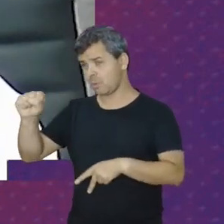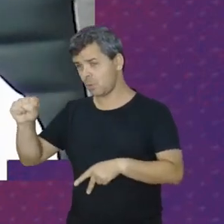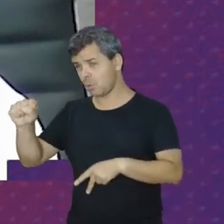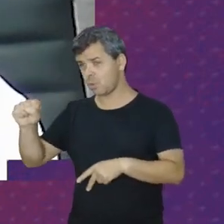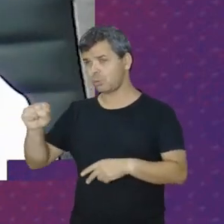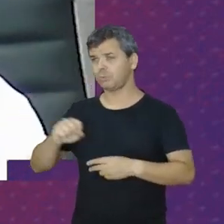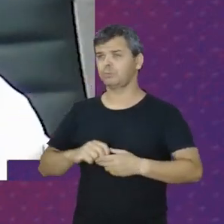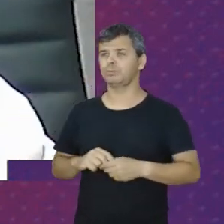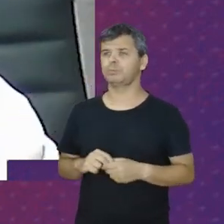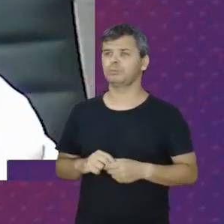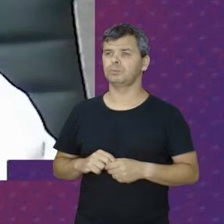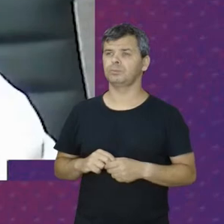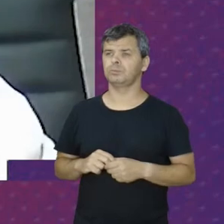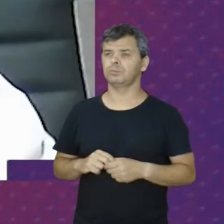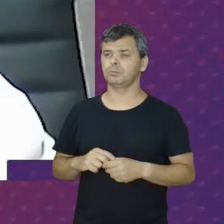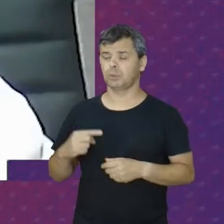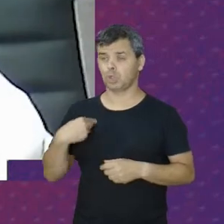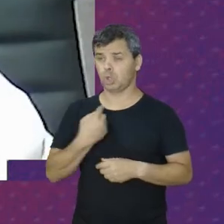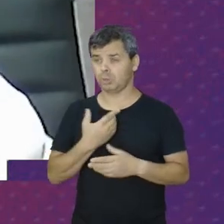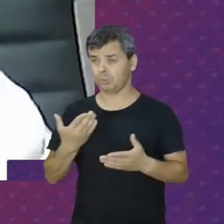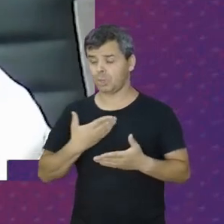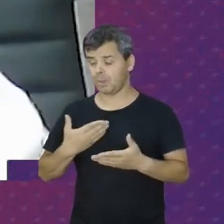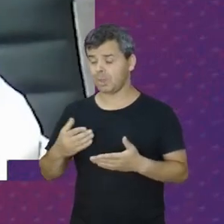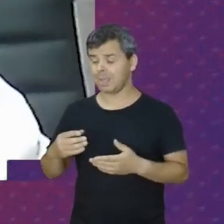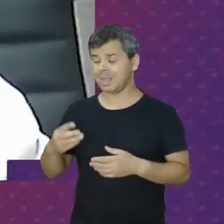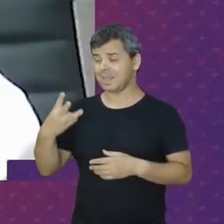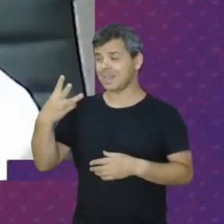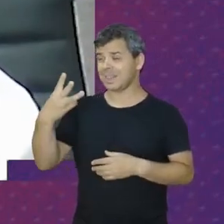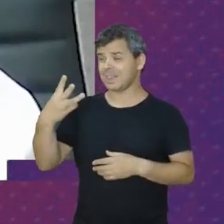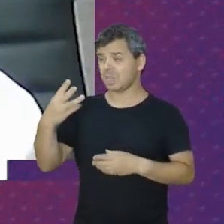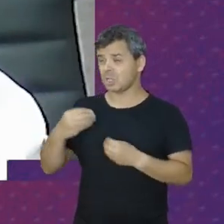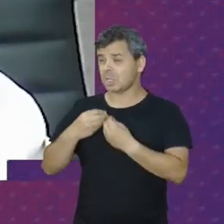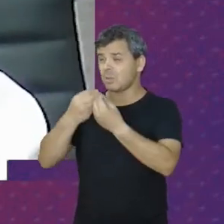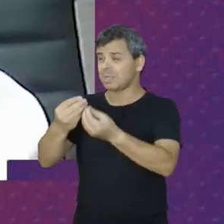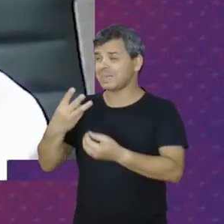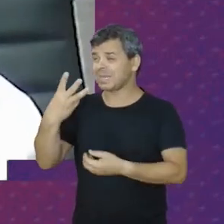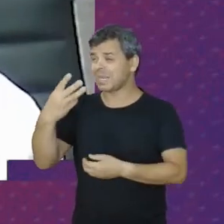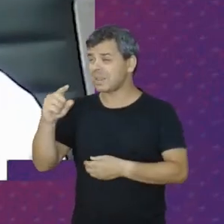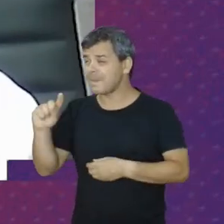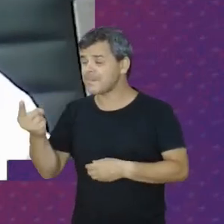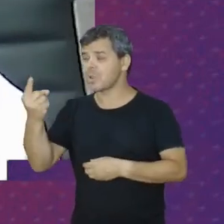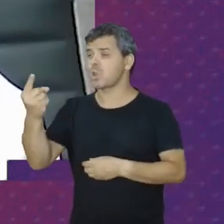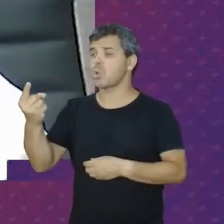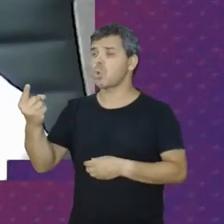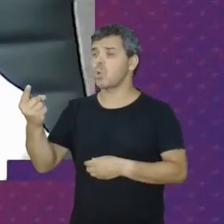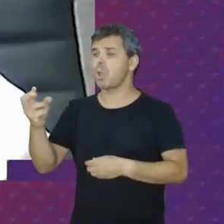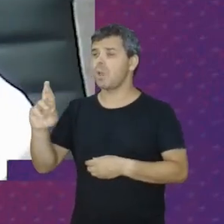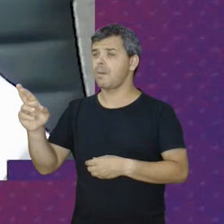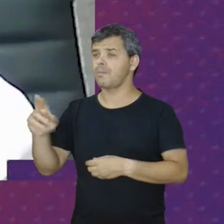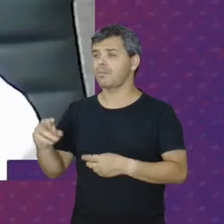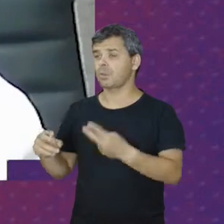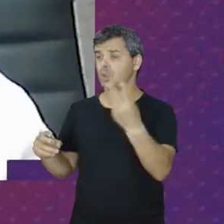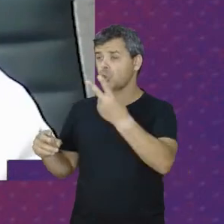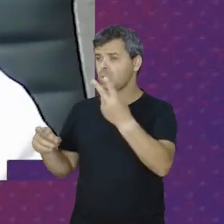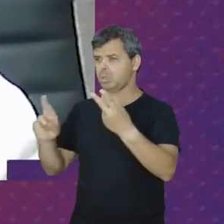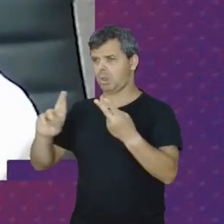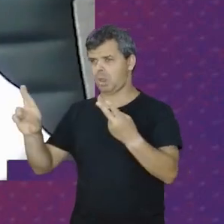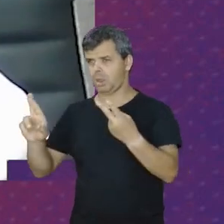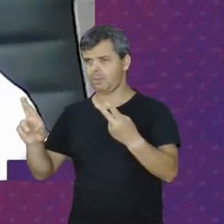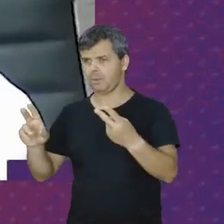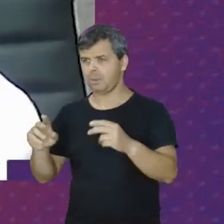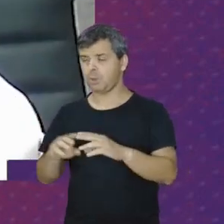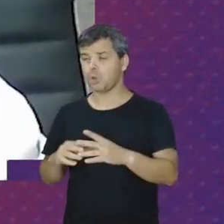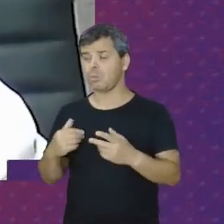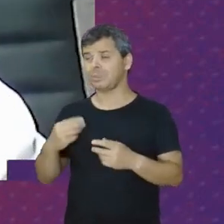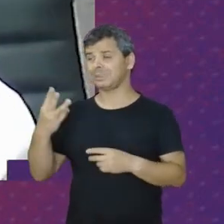implantado. Nós até hoje servimos 3.000 refeições por dia. Antes era R$1, hoje é a R$2. Comem